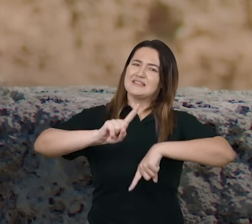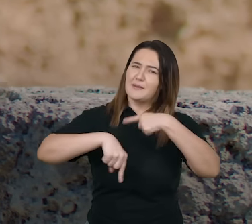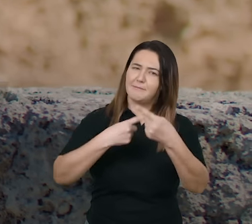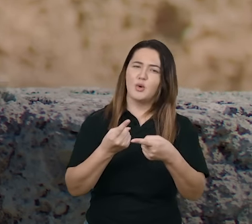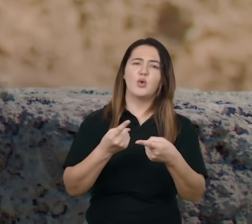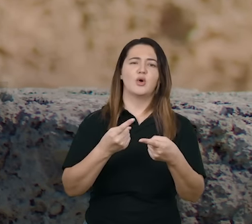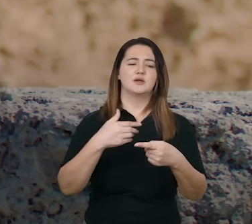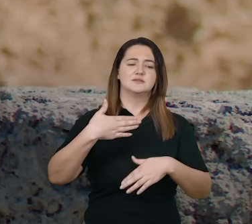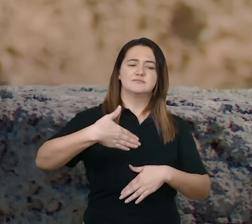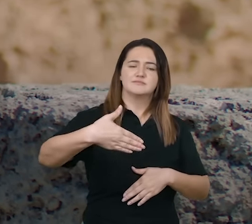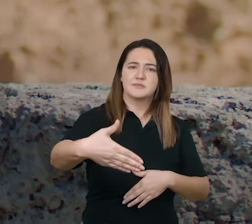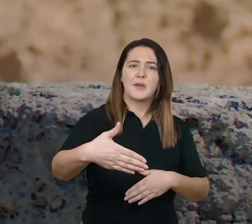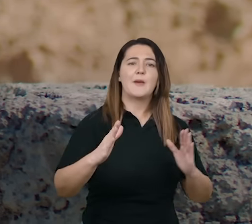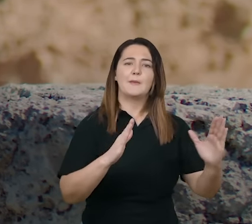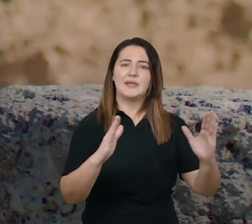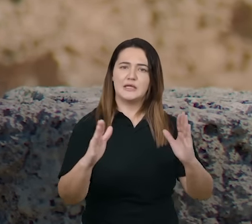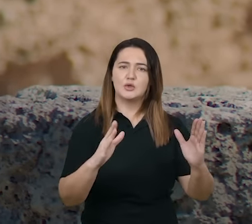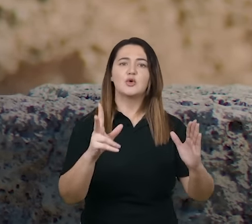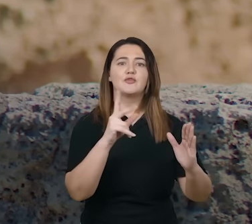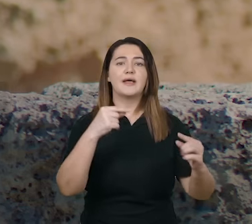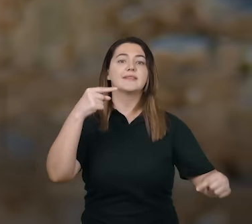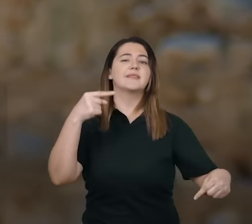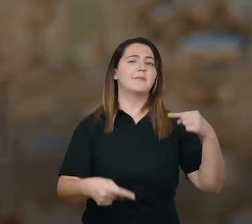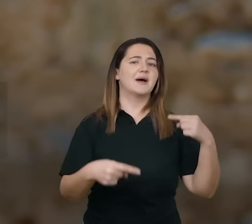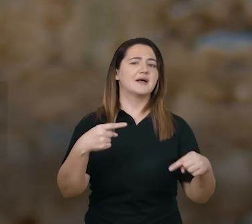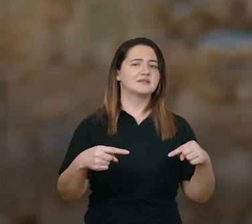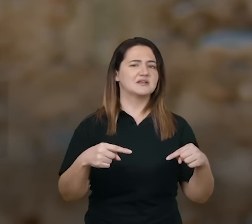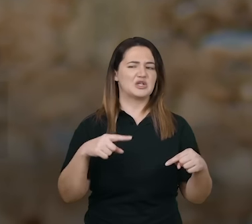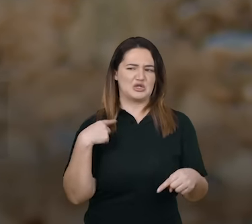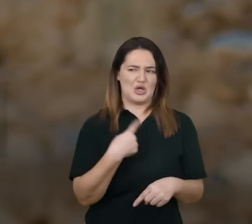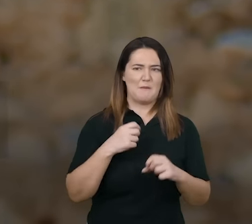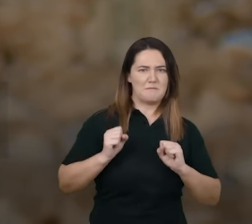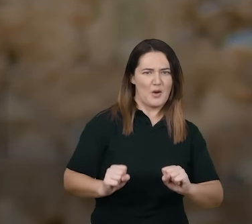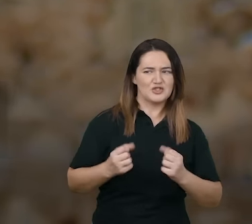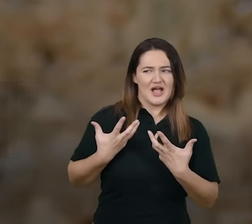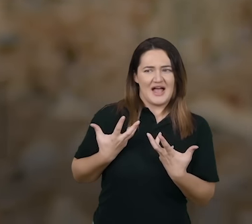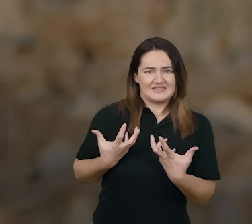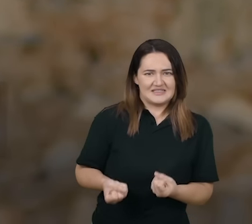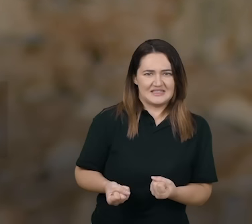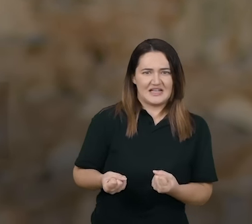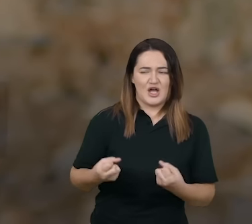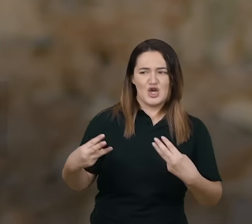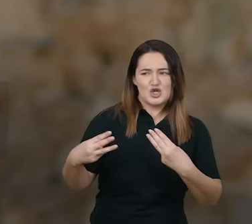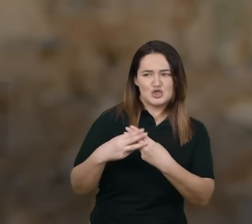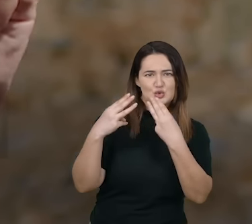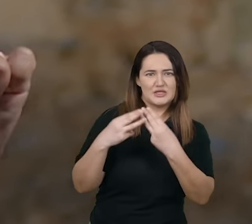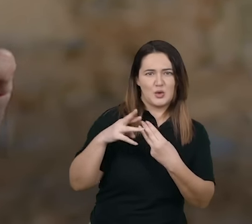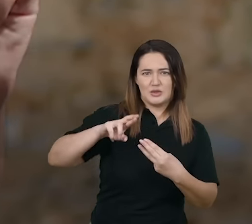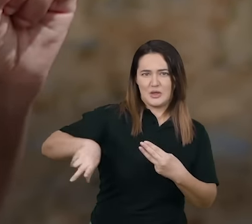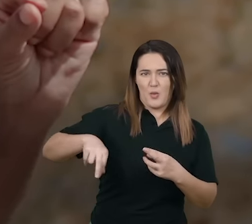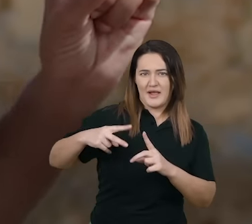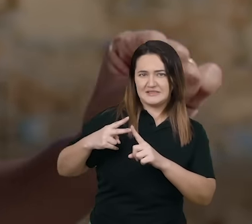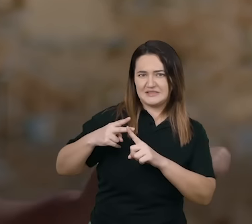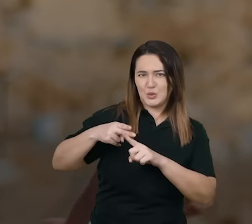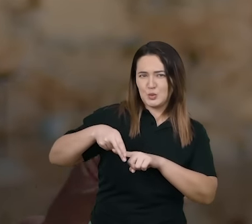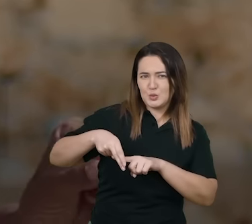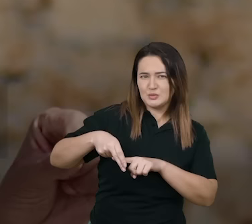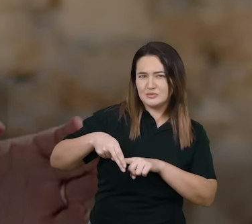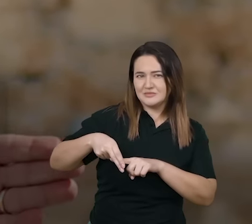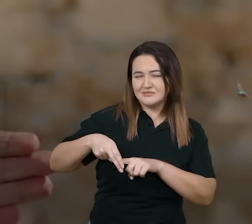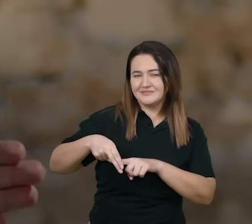na igreja cristã primitiva, porque o grande dilema é: nós podemos aceitar no seio do cristianismo quem não é